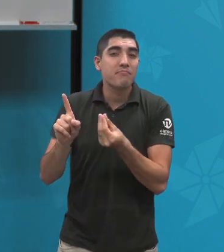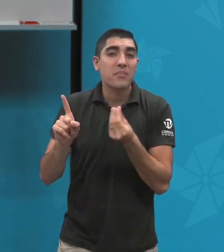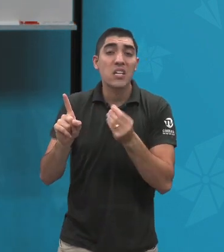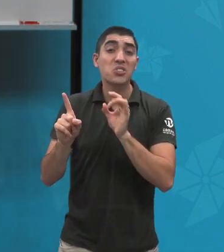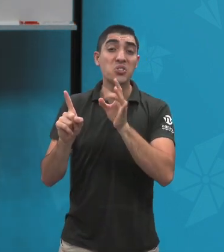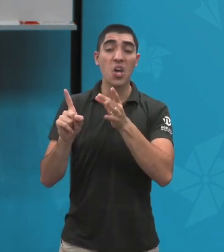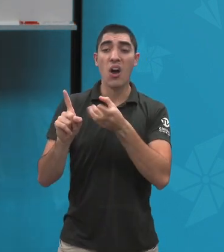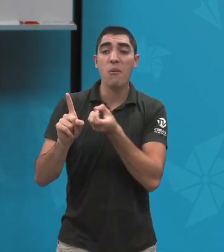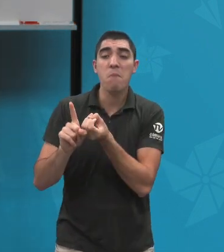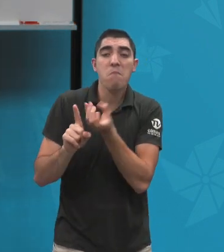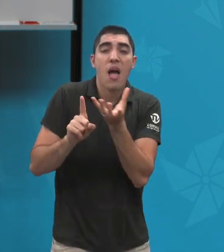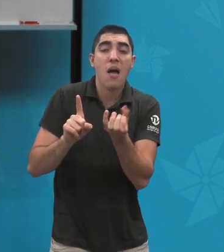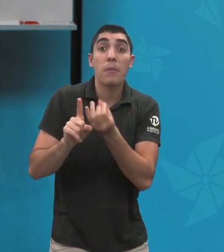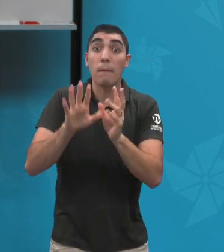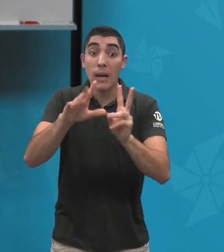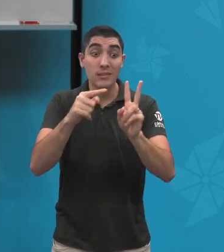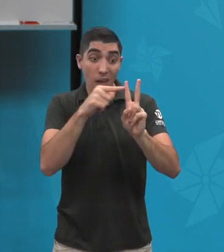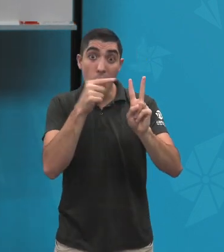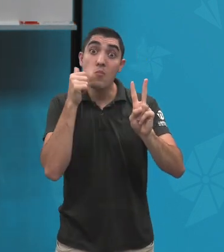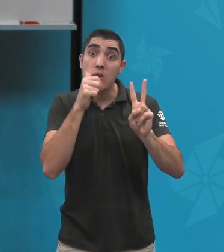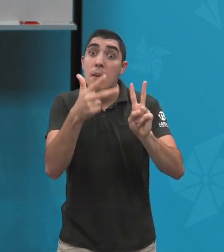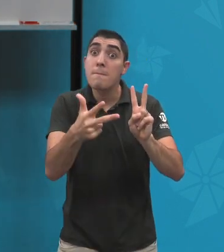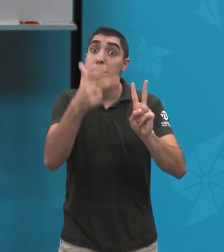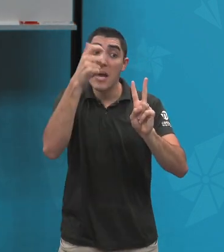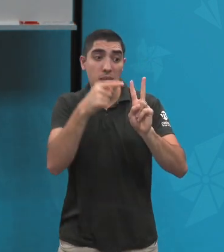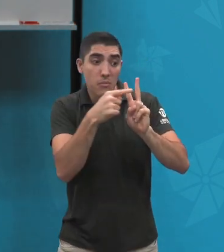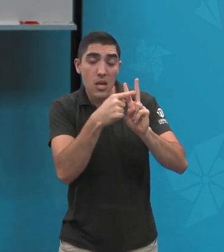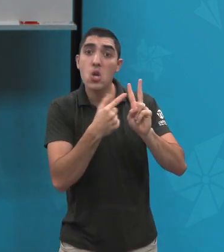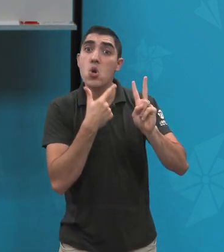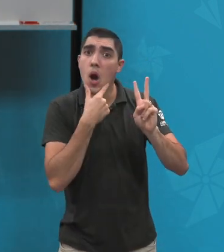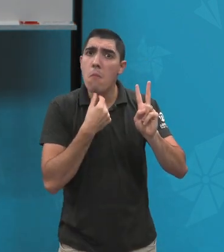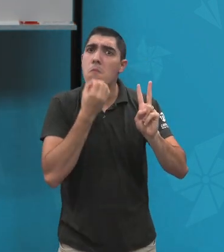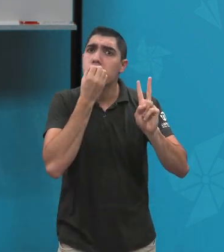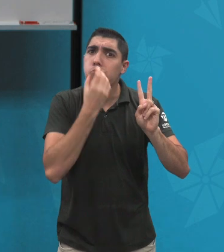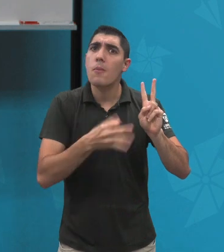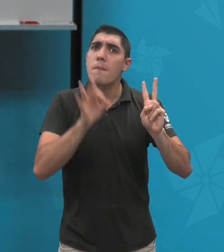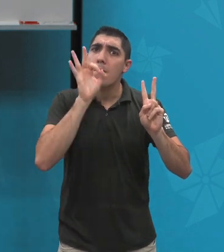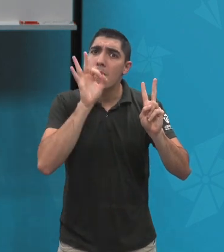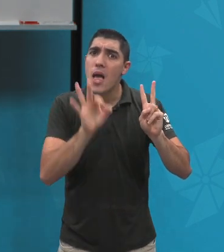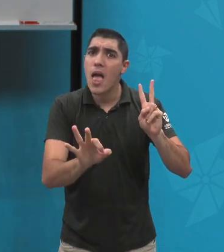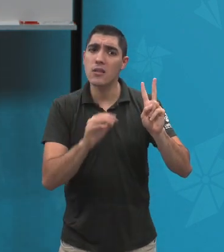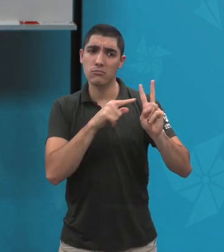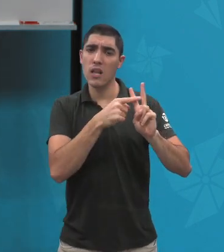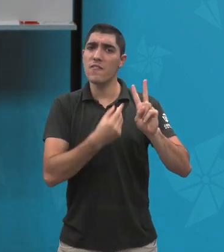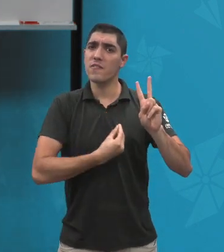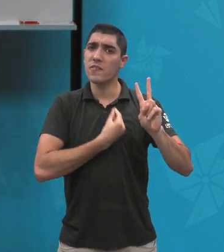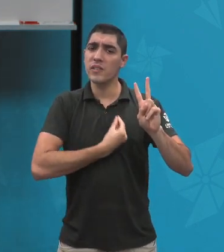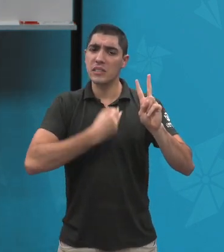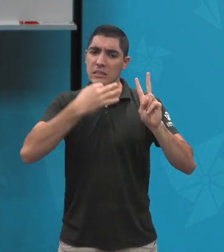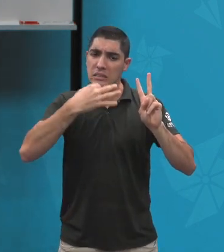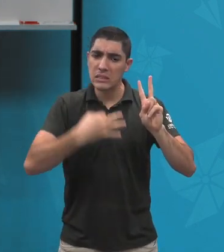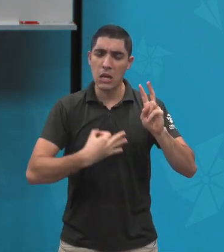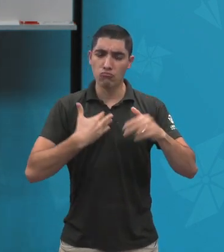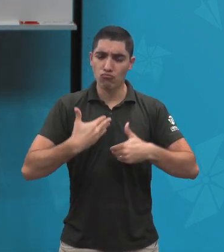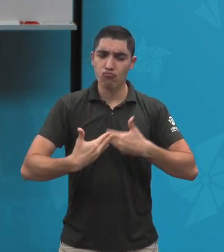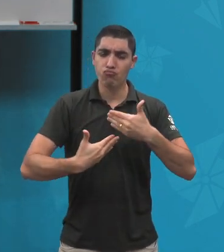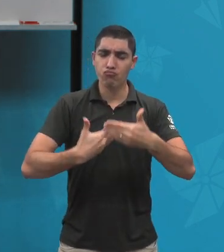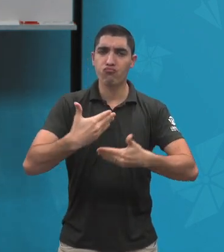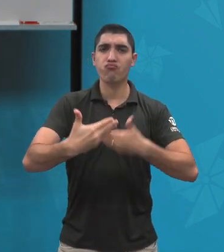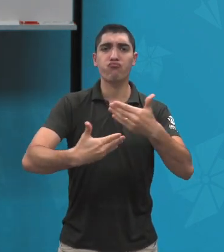prática dessas pessoas, que era uma das coisas que se buscava muito nesse momento